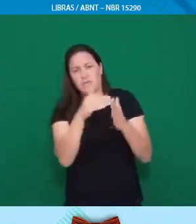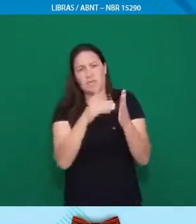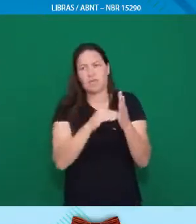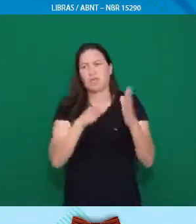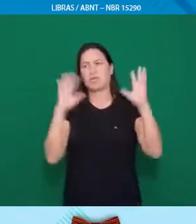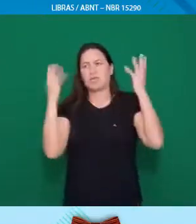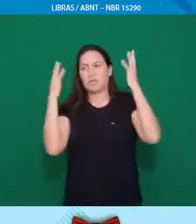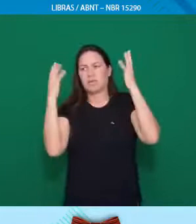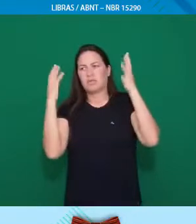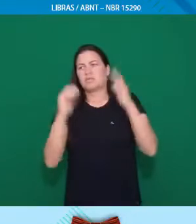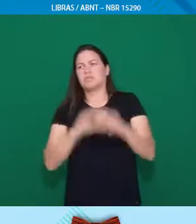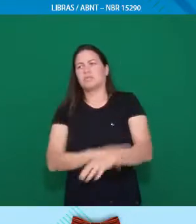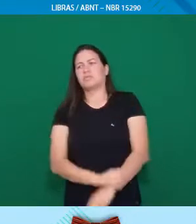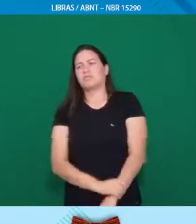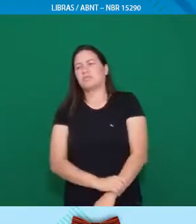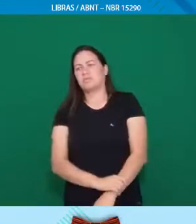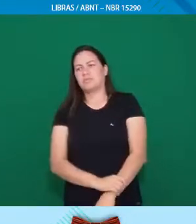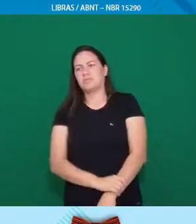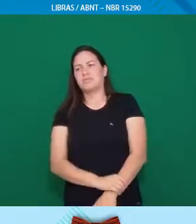vocês